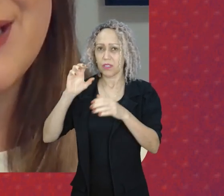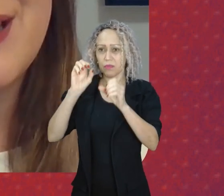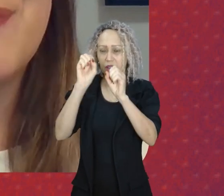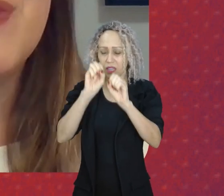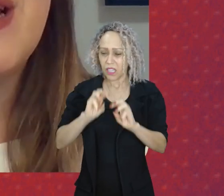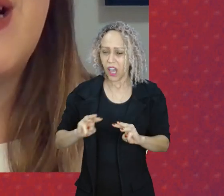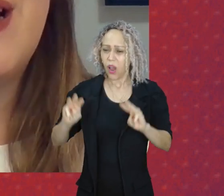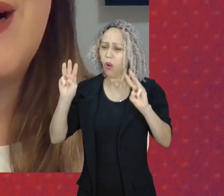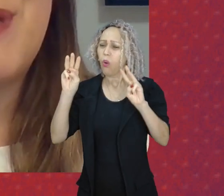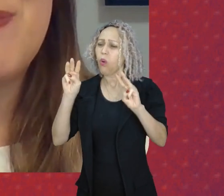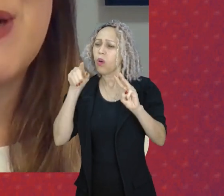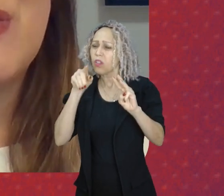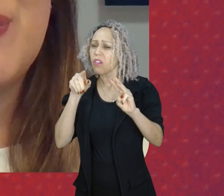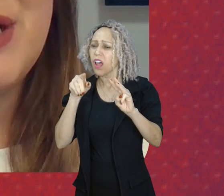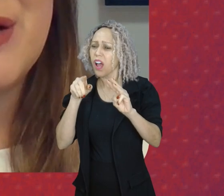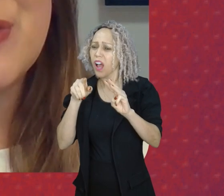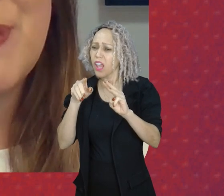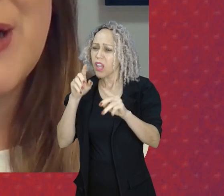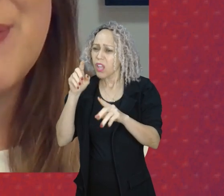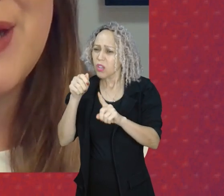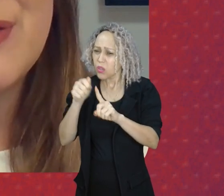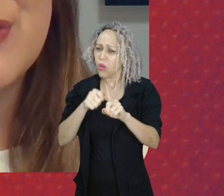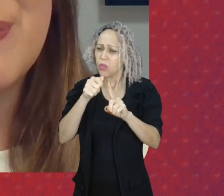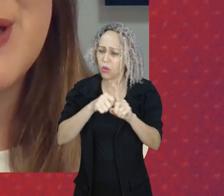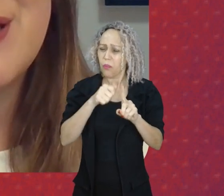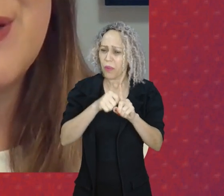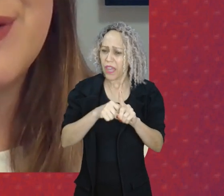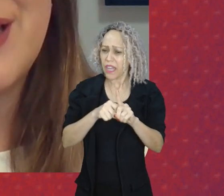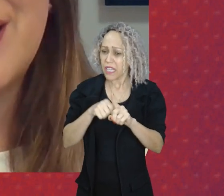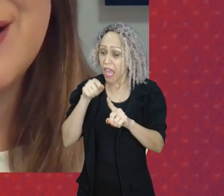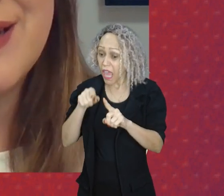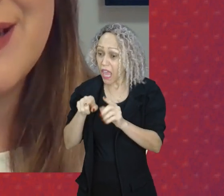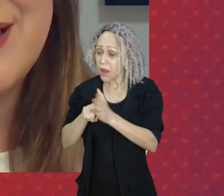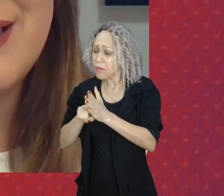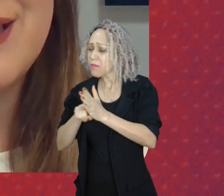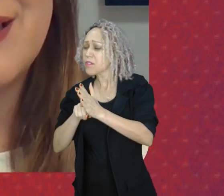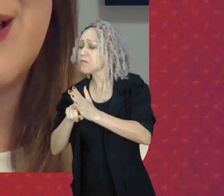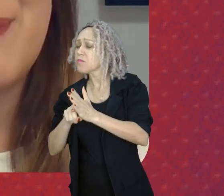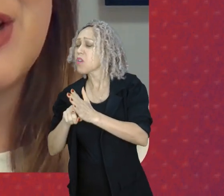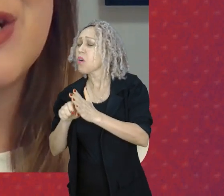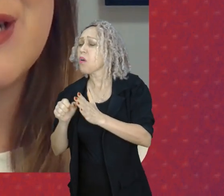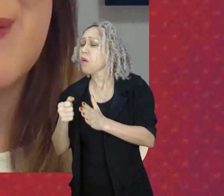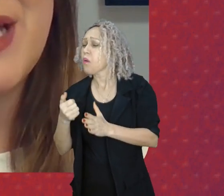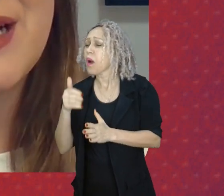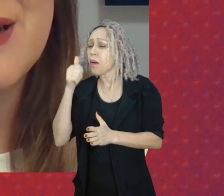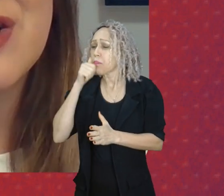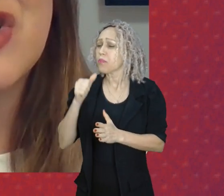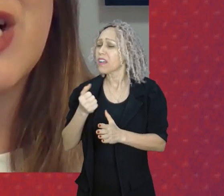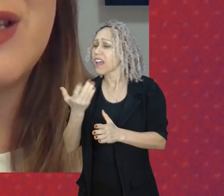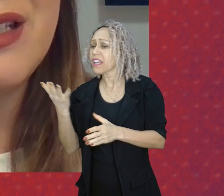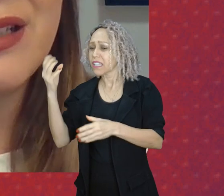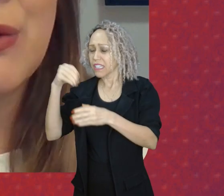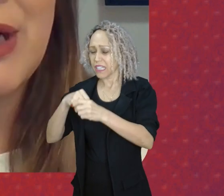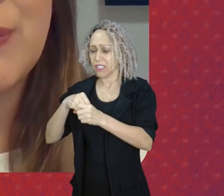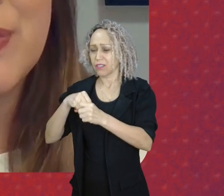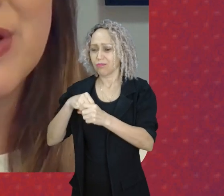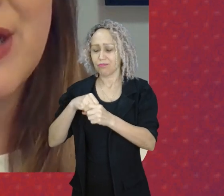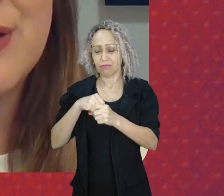todo mês, né, a participação feminina nos parlamentos, e o Brasil está na lanterninha, né? A média das Américas